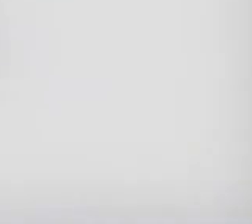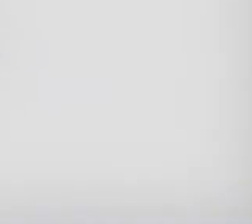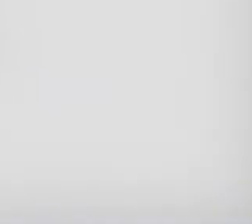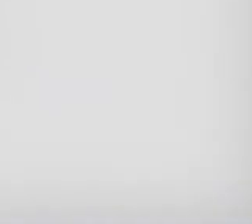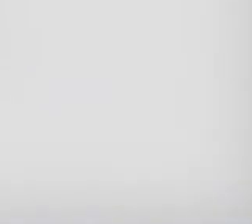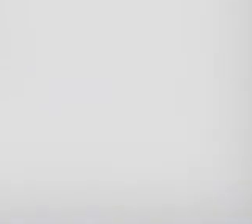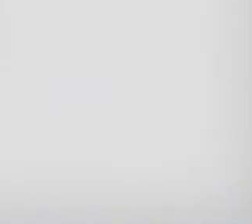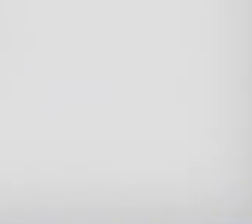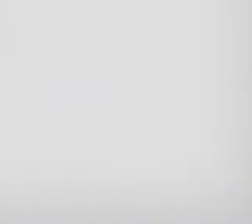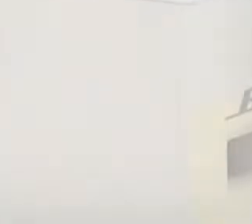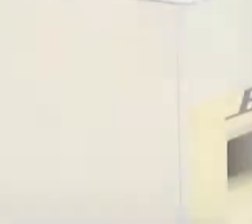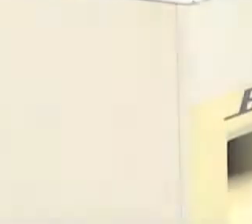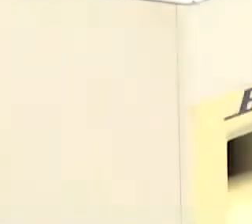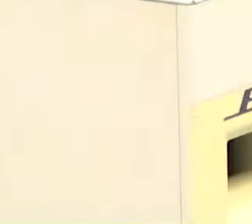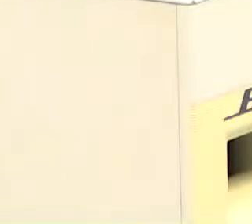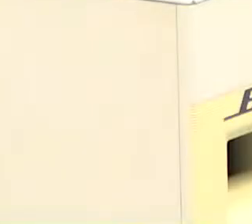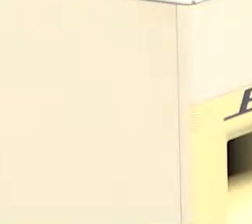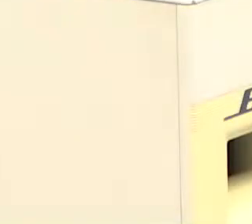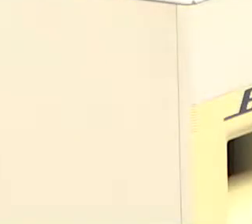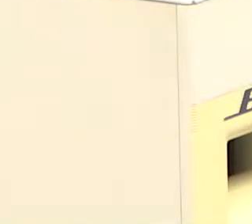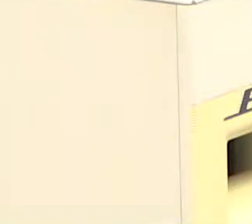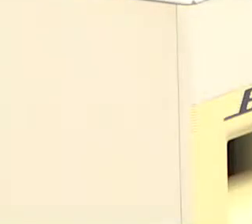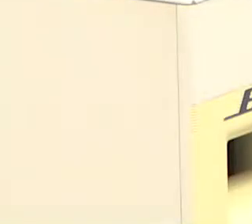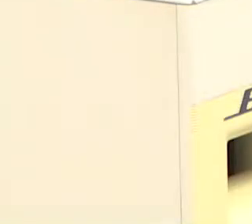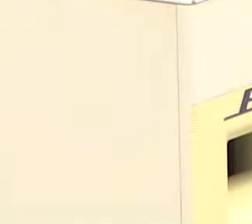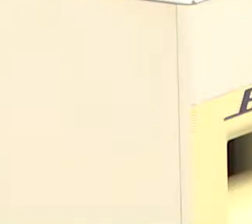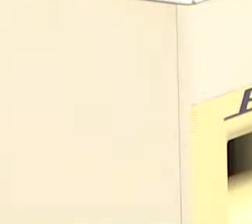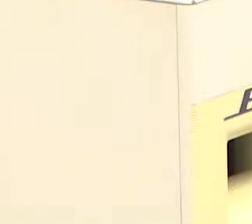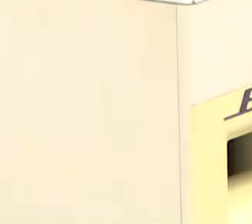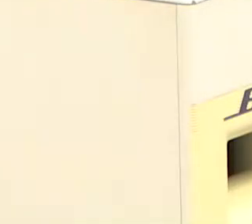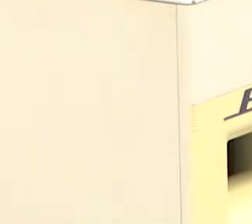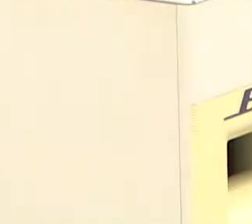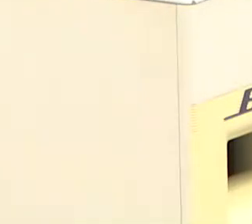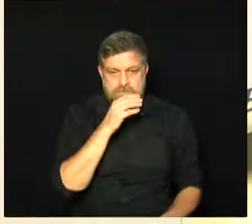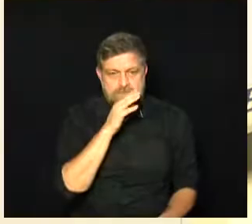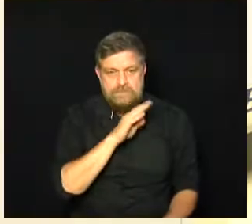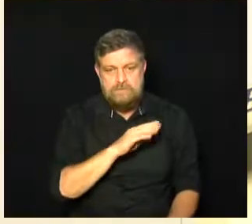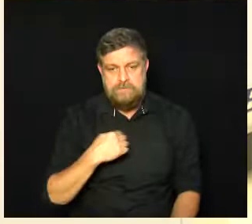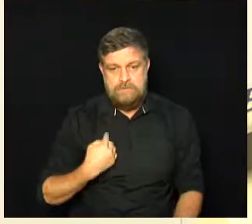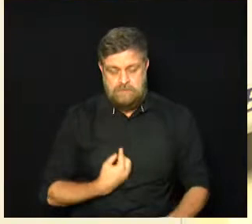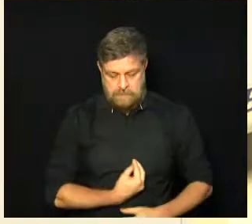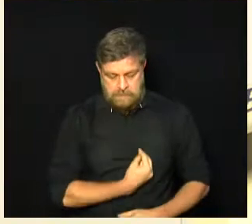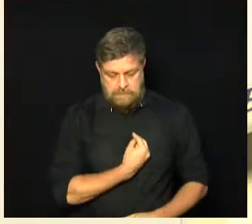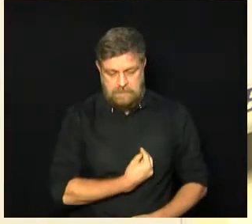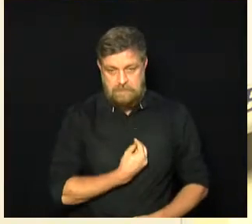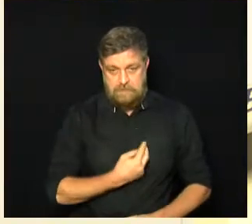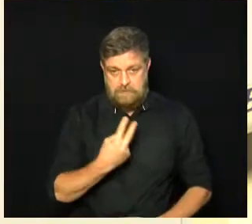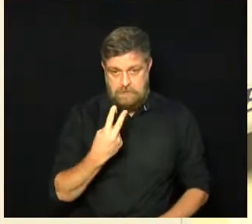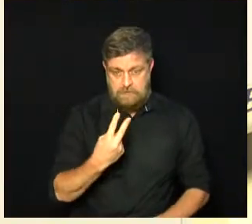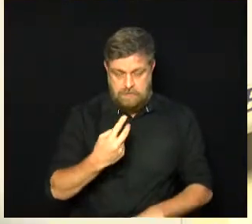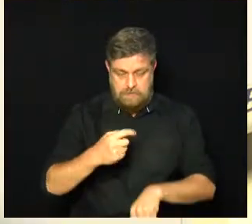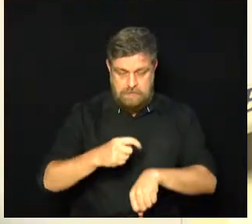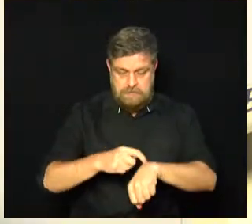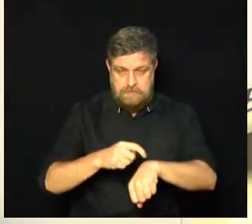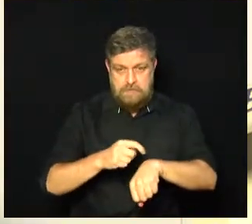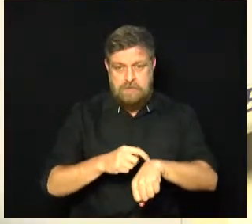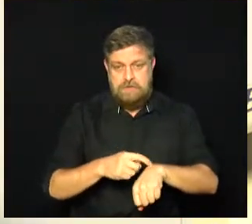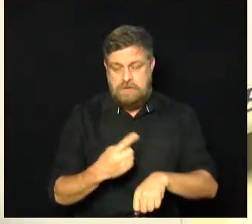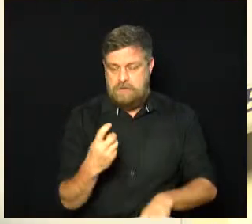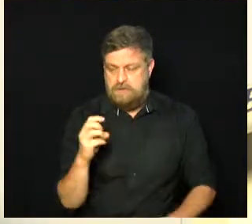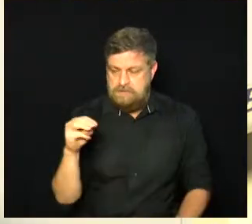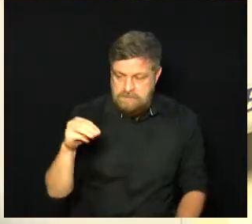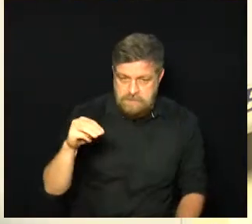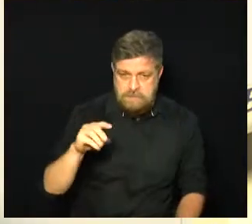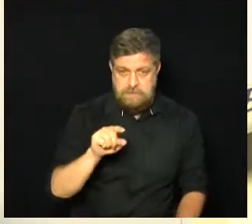TV Câmara, Campinas. Olá, boa tarde. Estamos ao vivo agora, 2h15 e você vai ver a